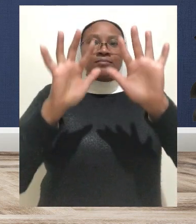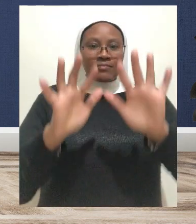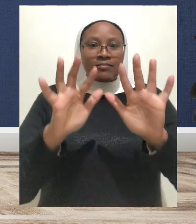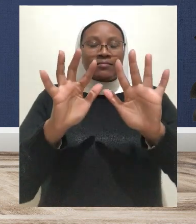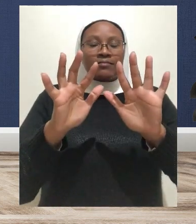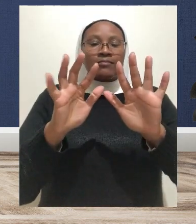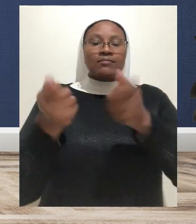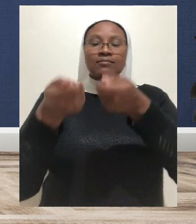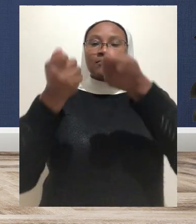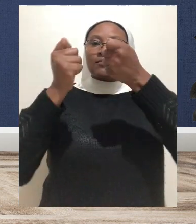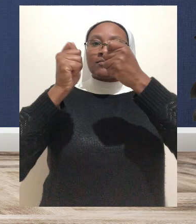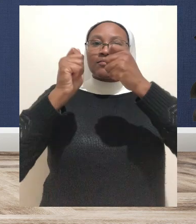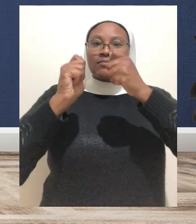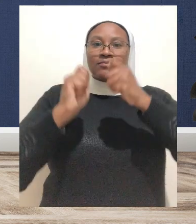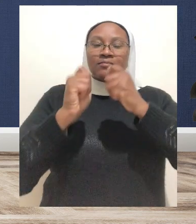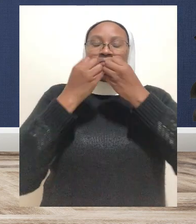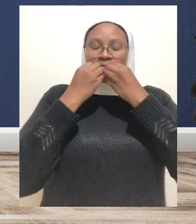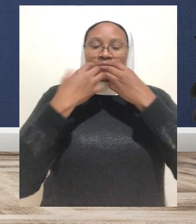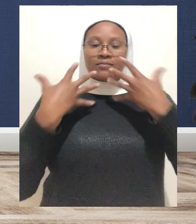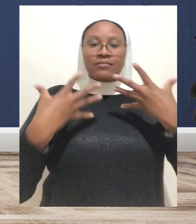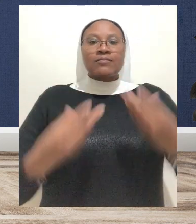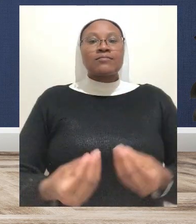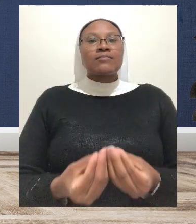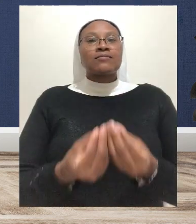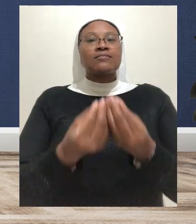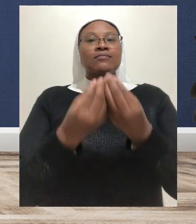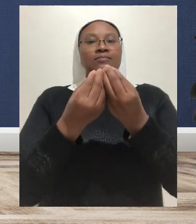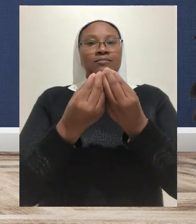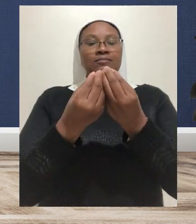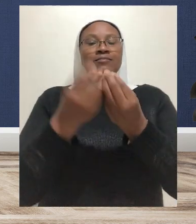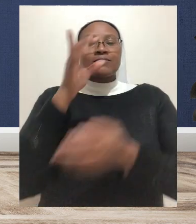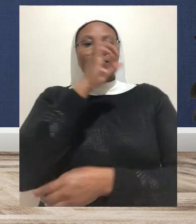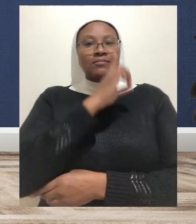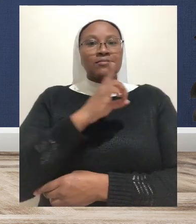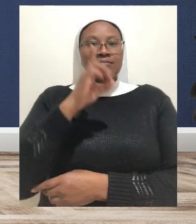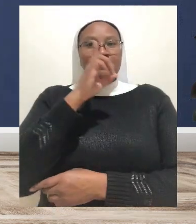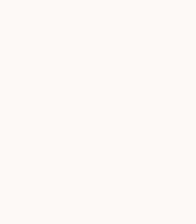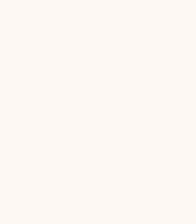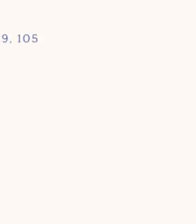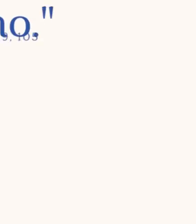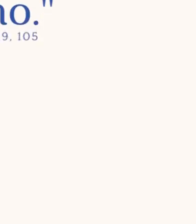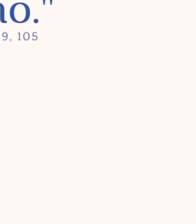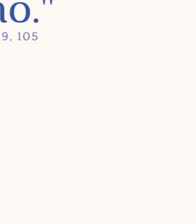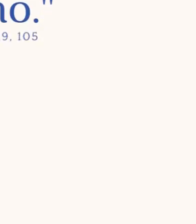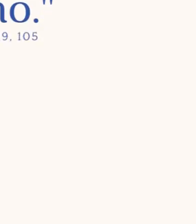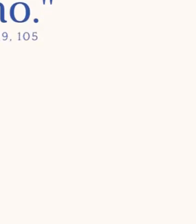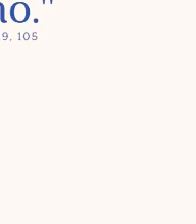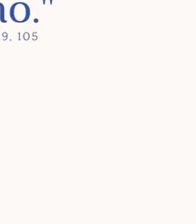nos abençoe e nos conceda uma boa celebração dominical.